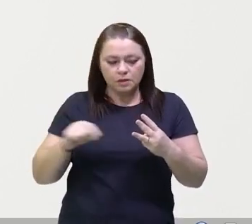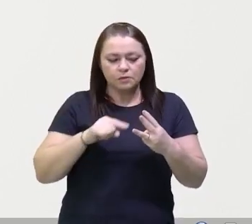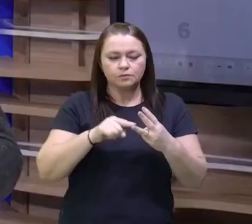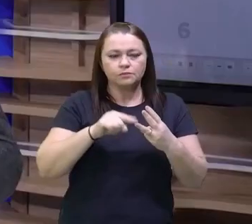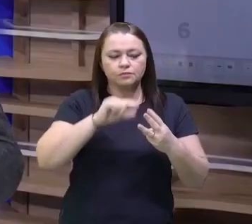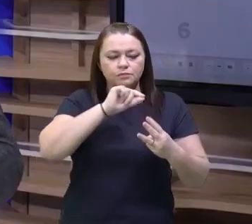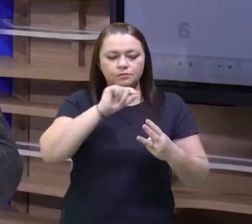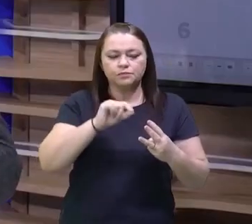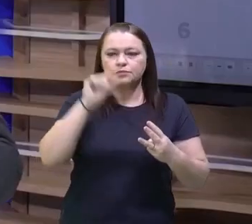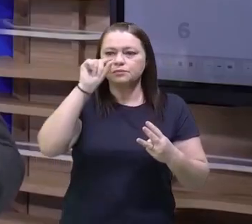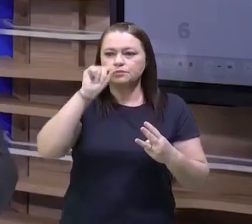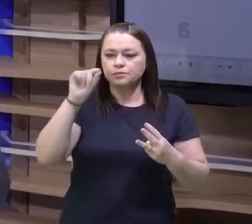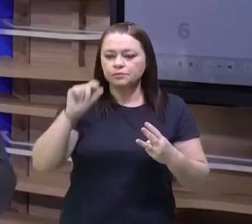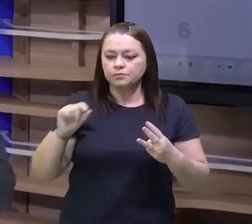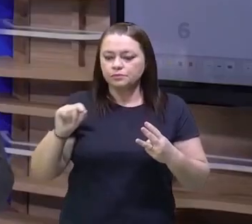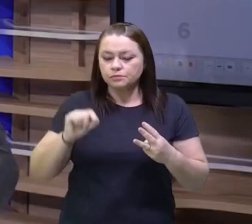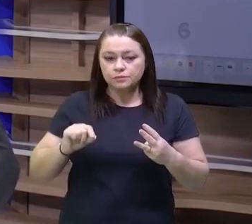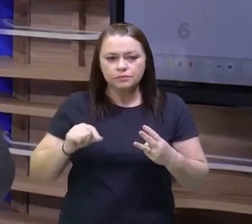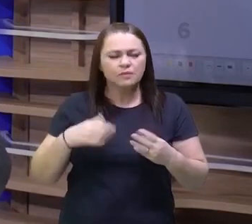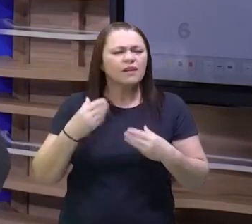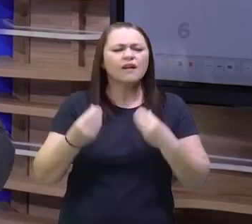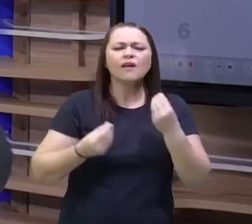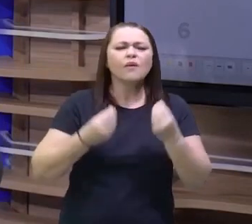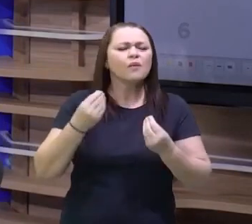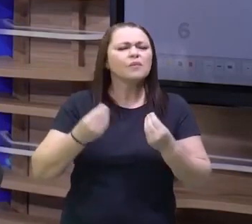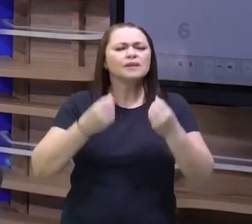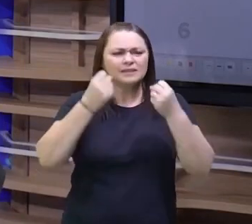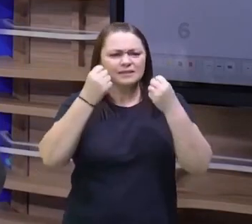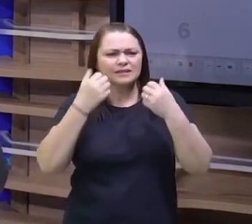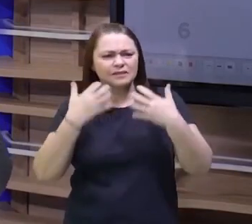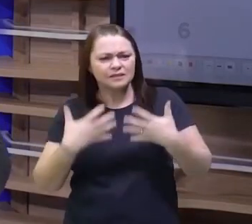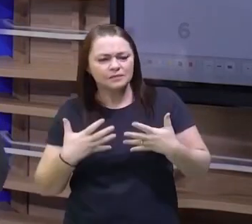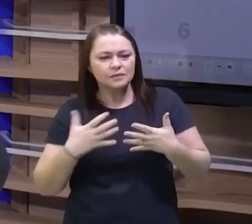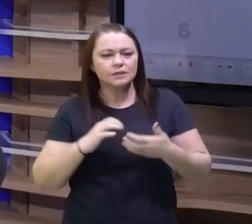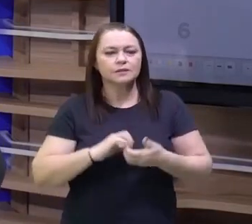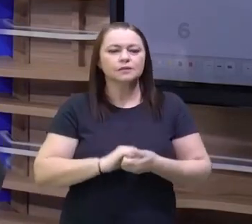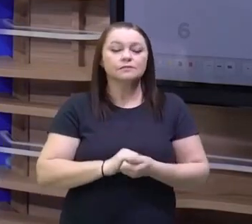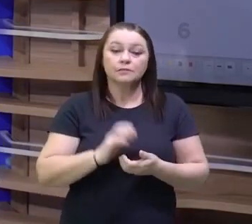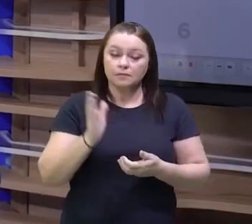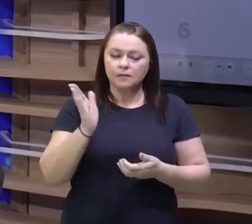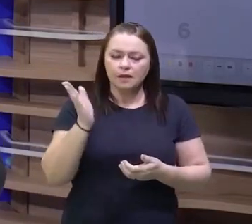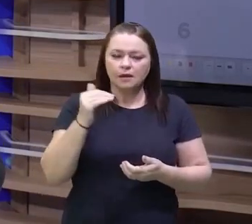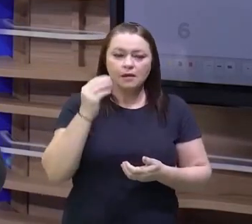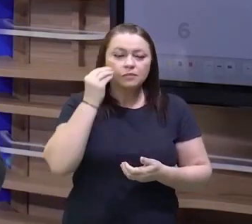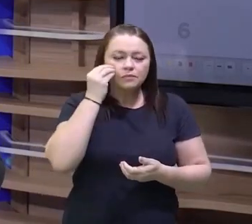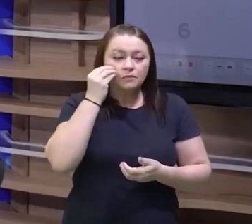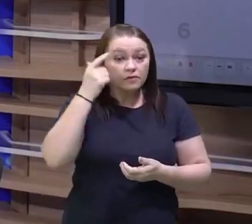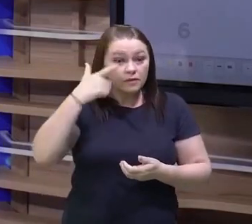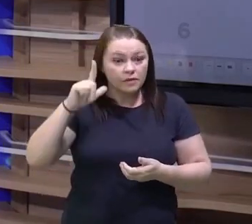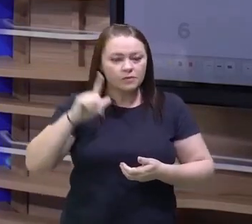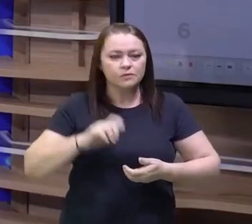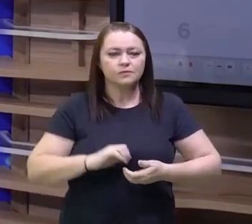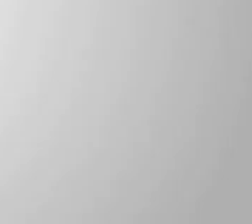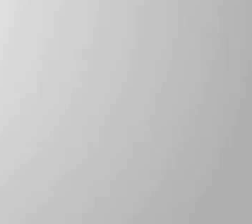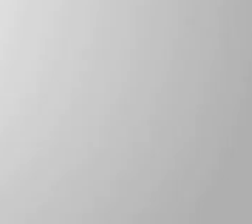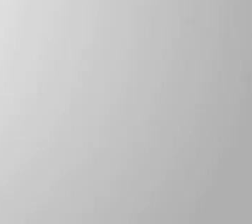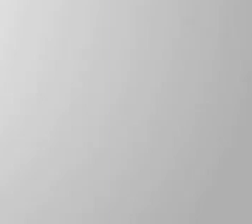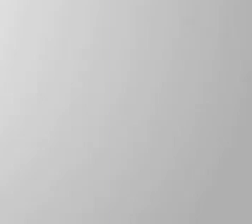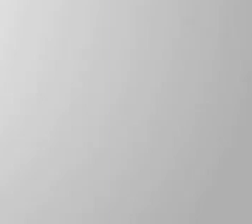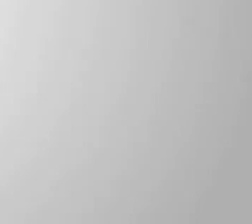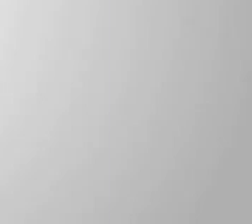Como assim, professor? 3 lados, 3 ângulos, 3 vértices. Vamos lá, de olho na tela novamente.